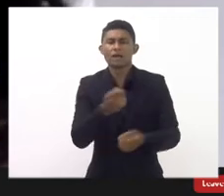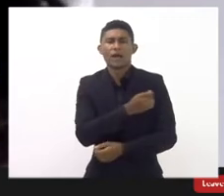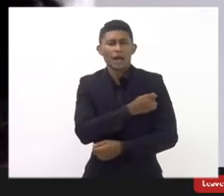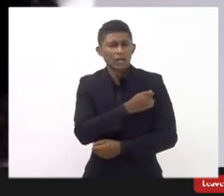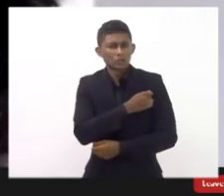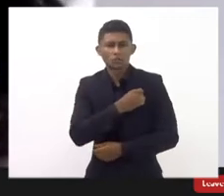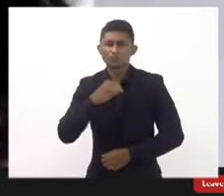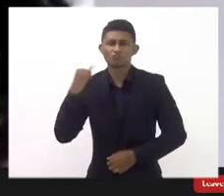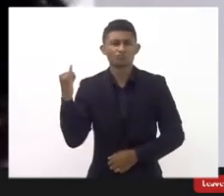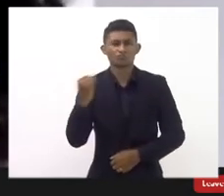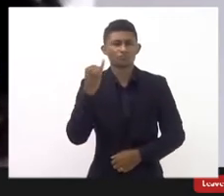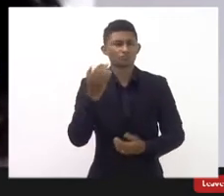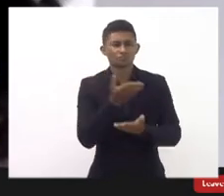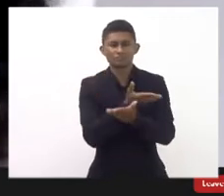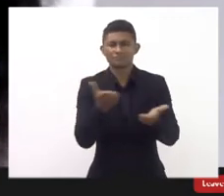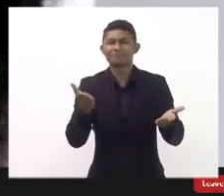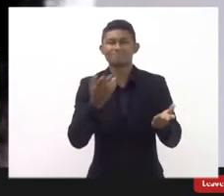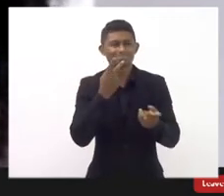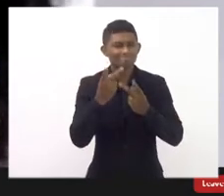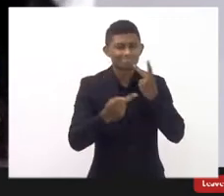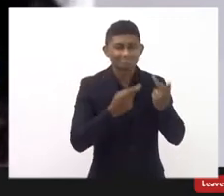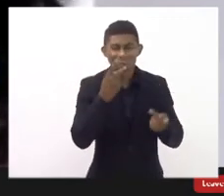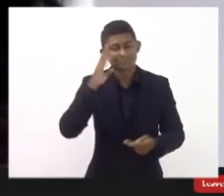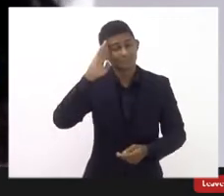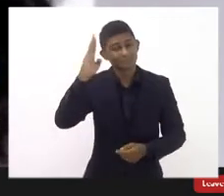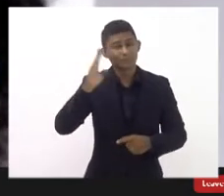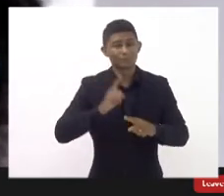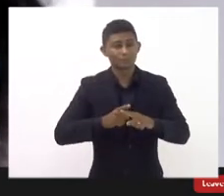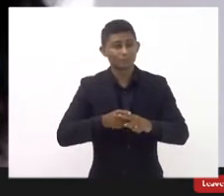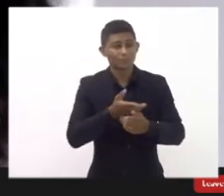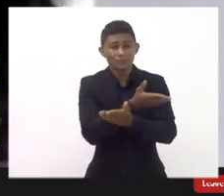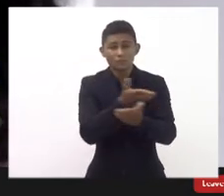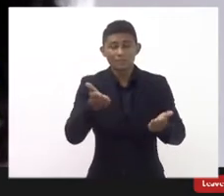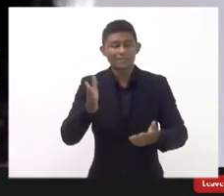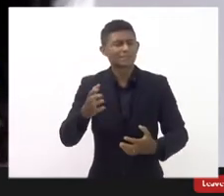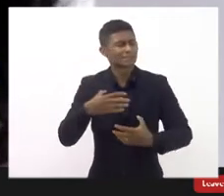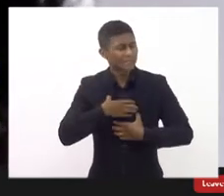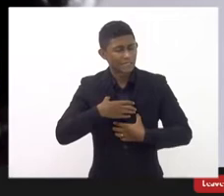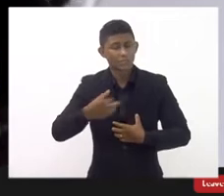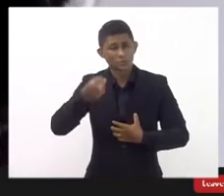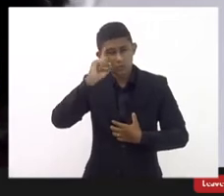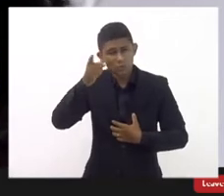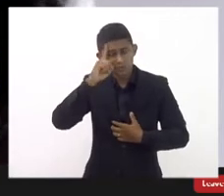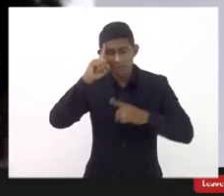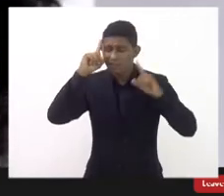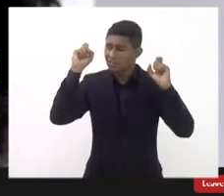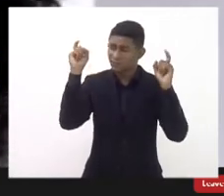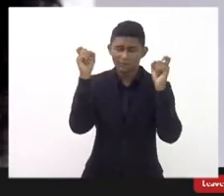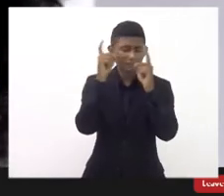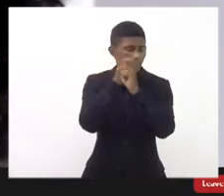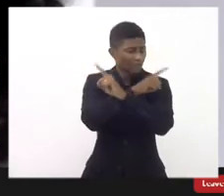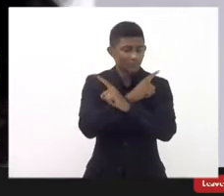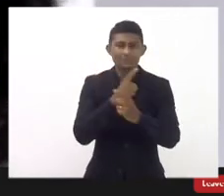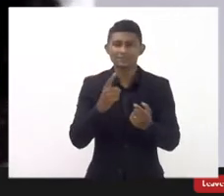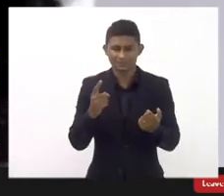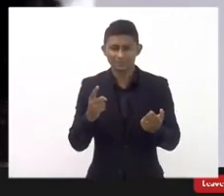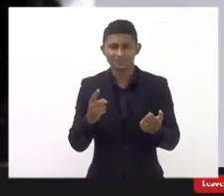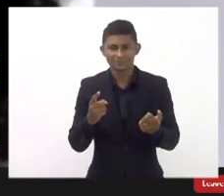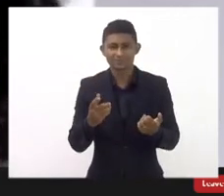fala mais simbólica, mais importante, porque são vocês que sentem diariamente as dificuldades de tudo que a gente formalmente, do ponto de